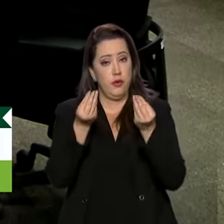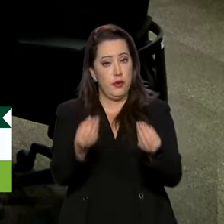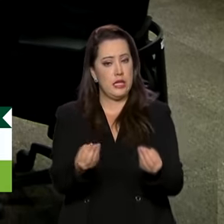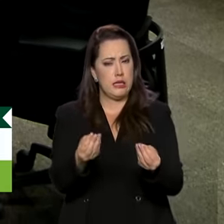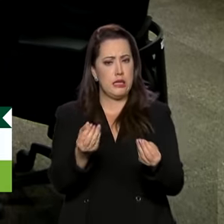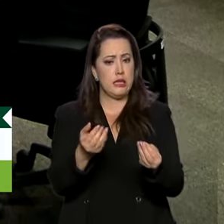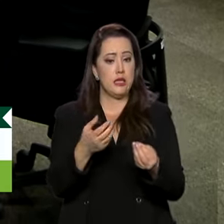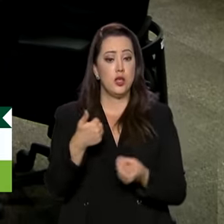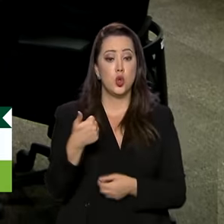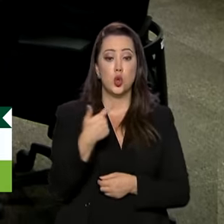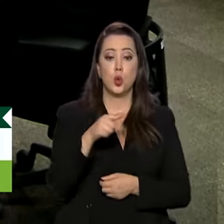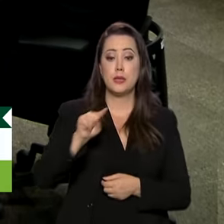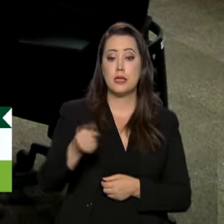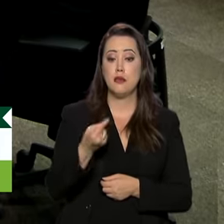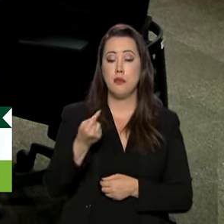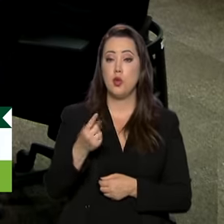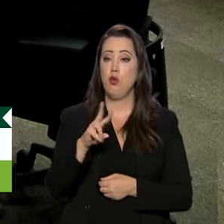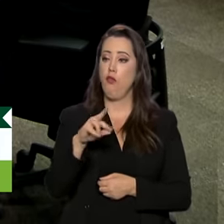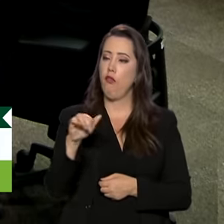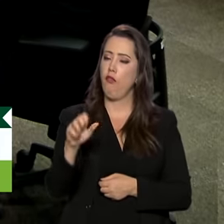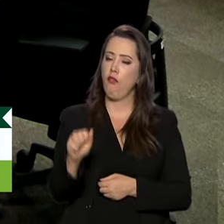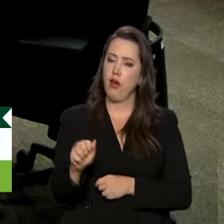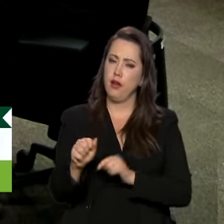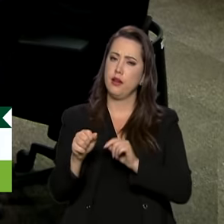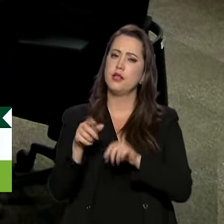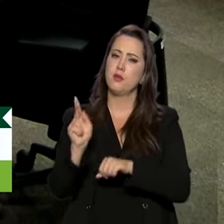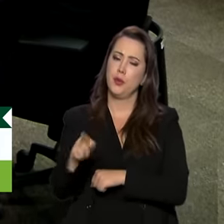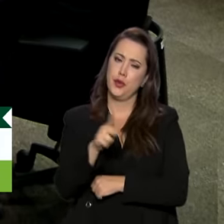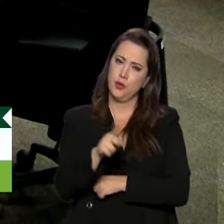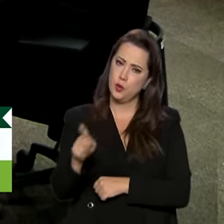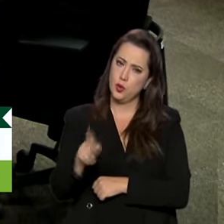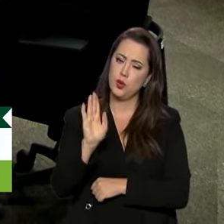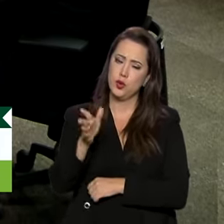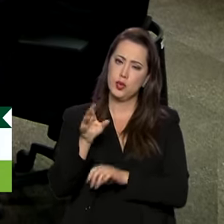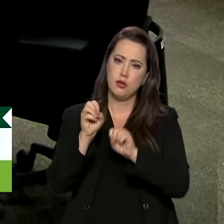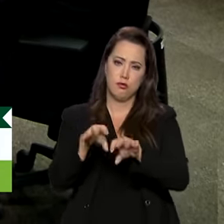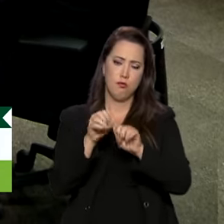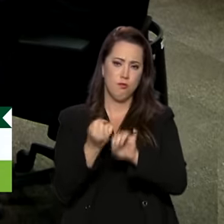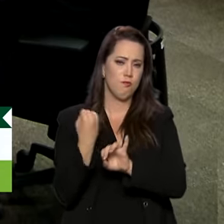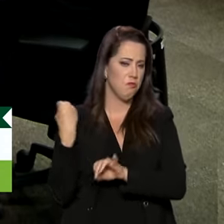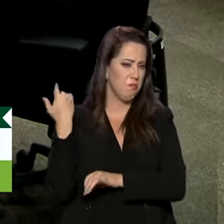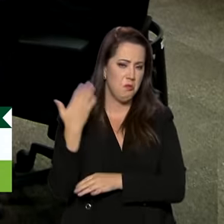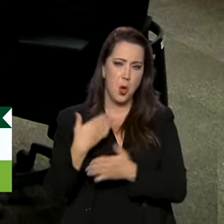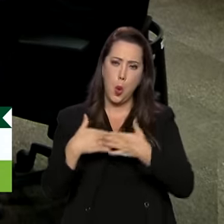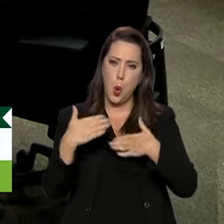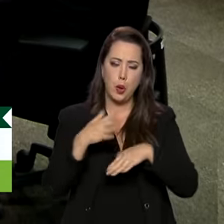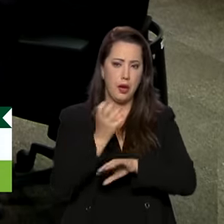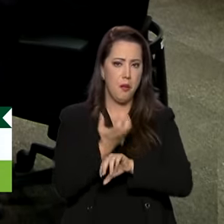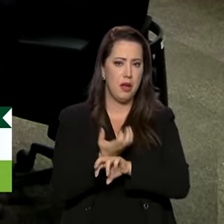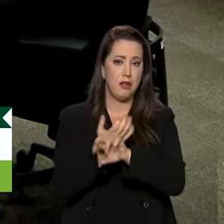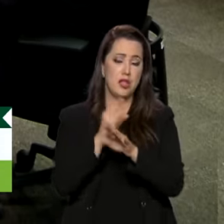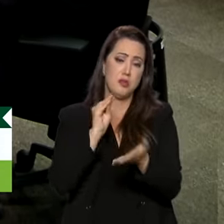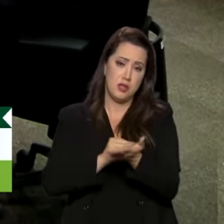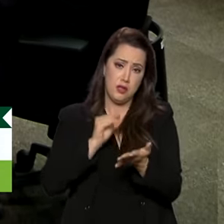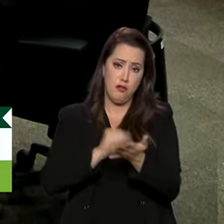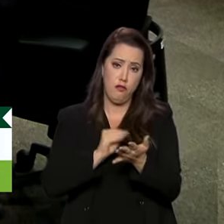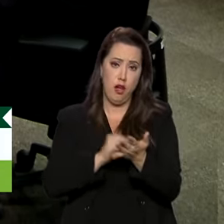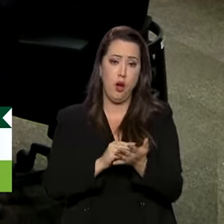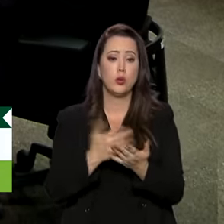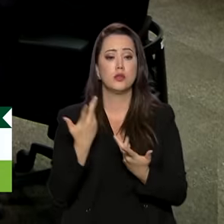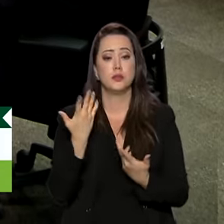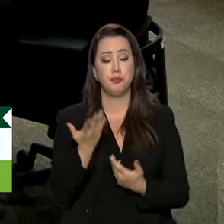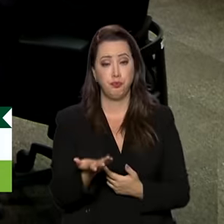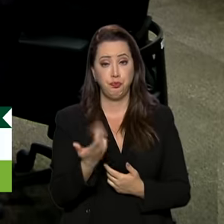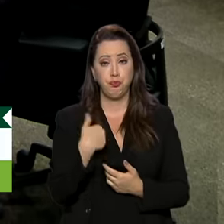oferecer 12 mil vagas para professores que já lecionam alguma disciplina mas não possuem a formação específica